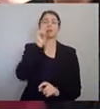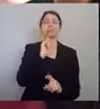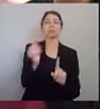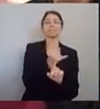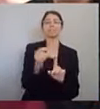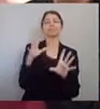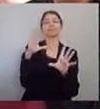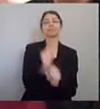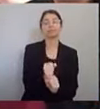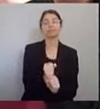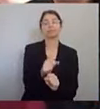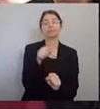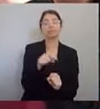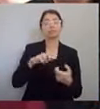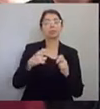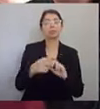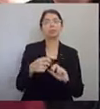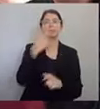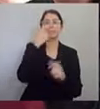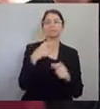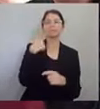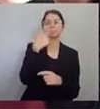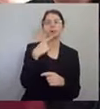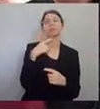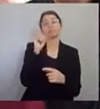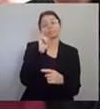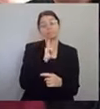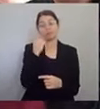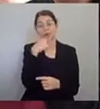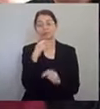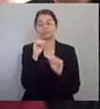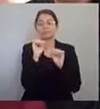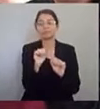são problemas que preocupam os oeirenses, as oeirenses em particular,